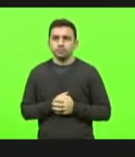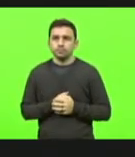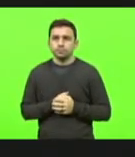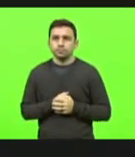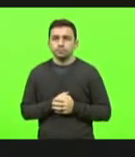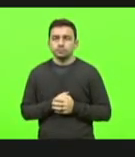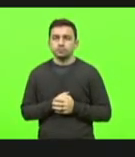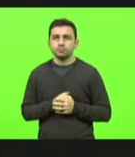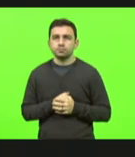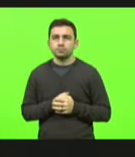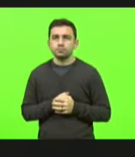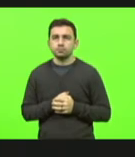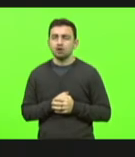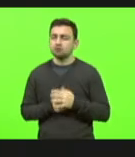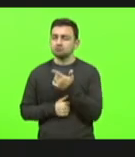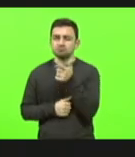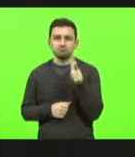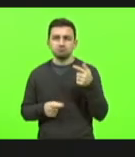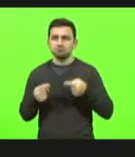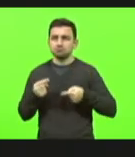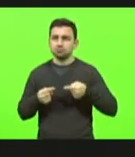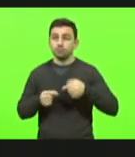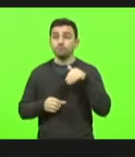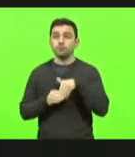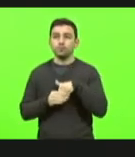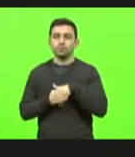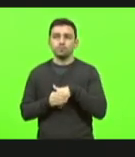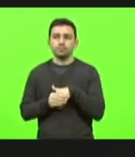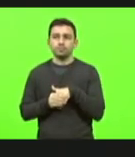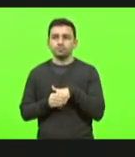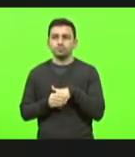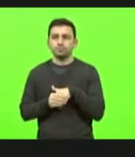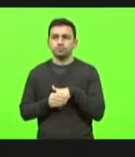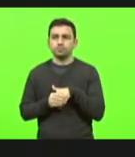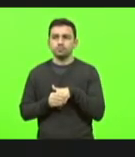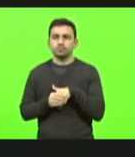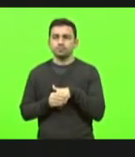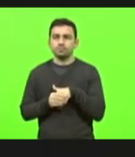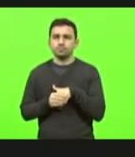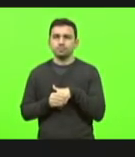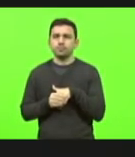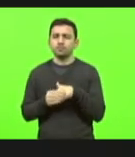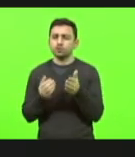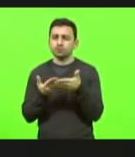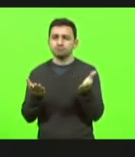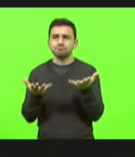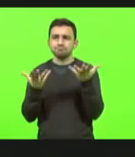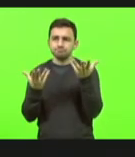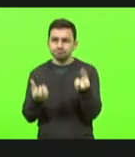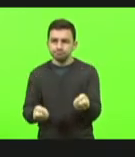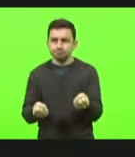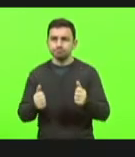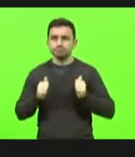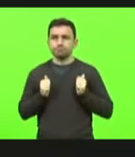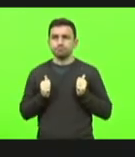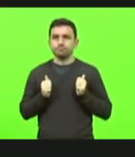Não havendo quem queira discutir, coloco em votação. Os que forem a favor, permaneçam como está.